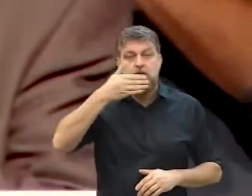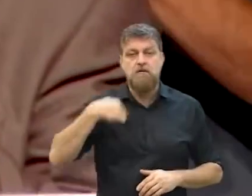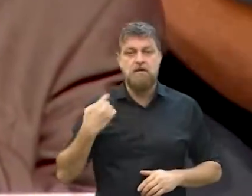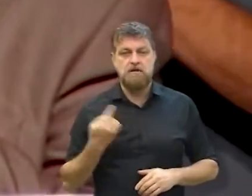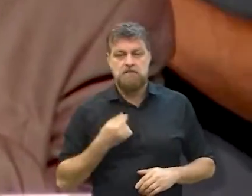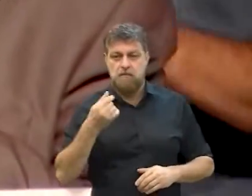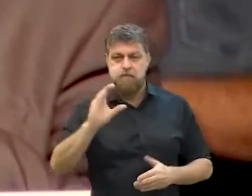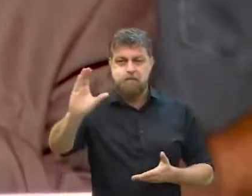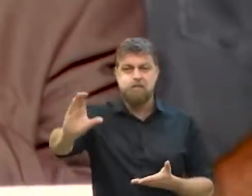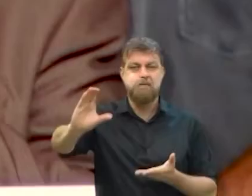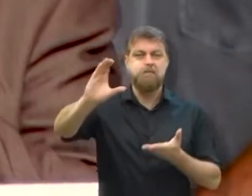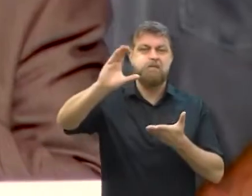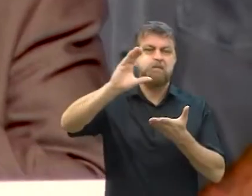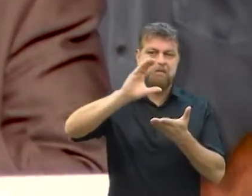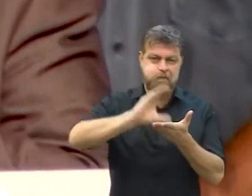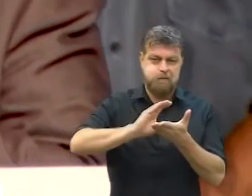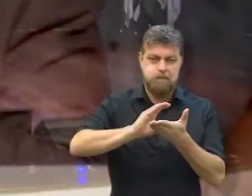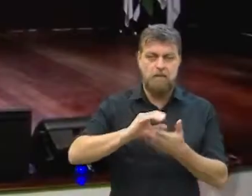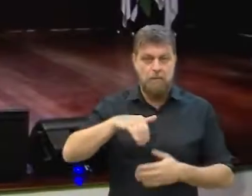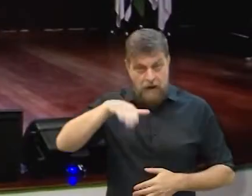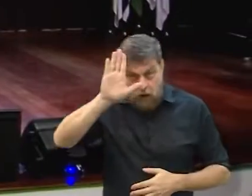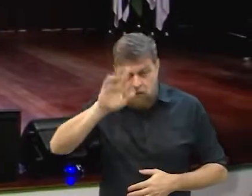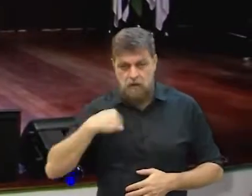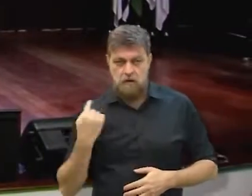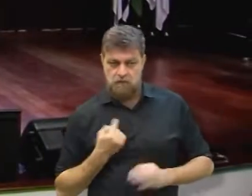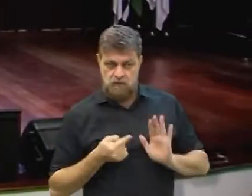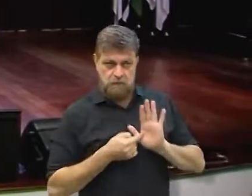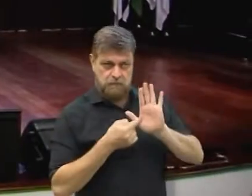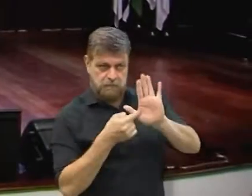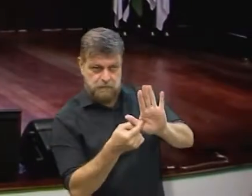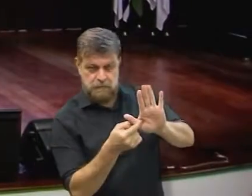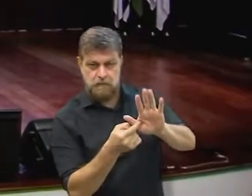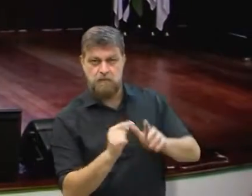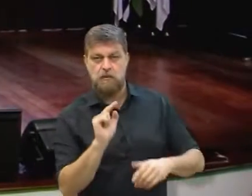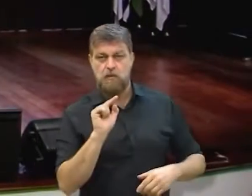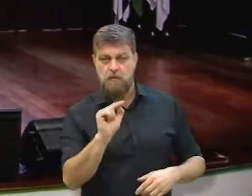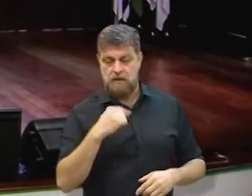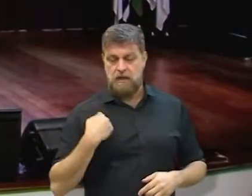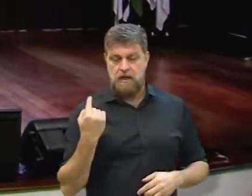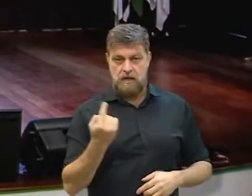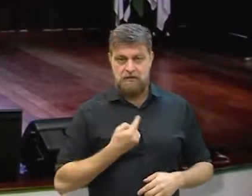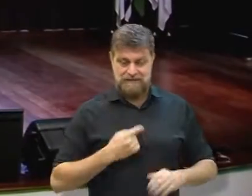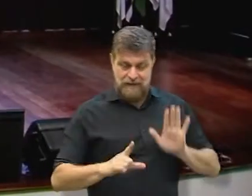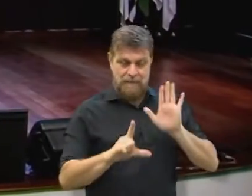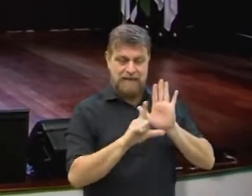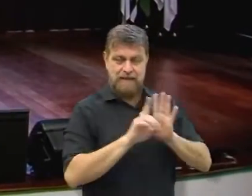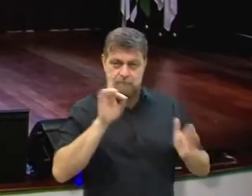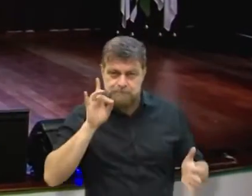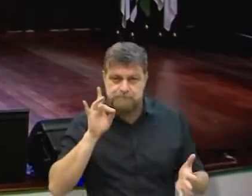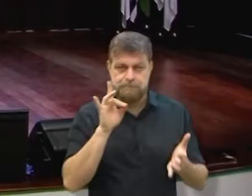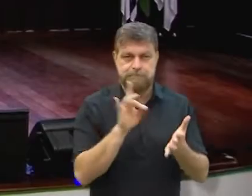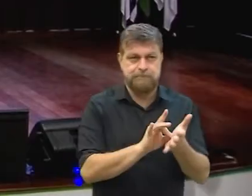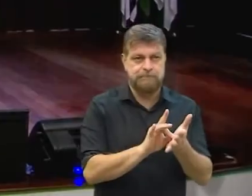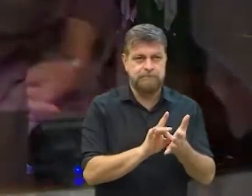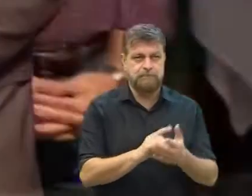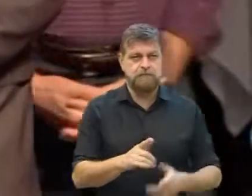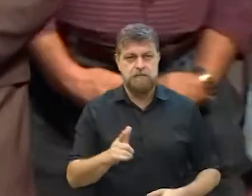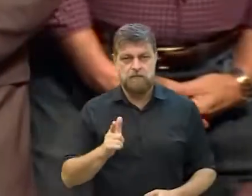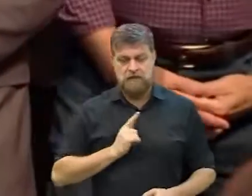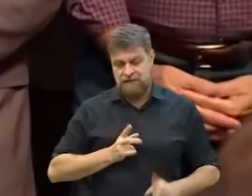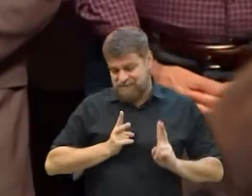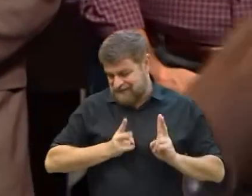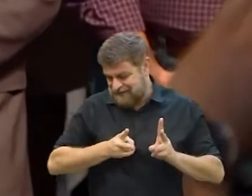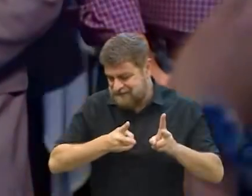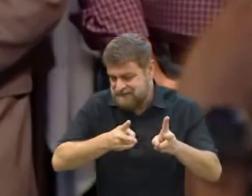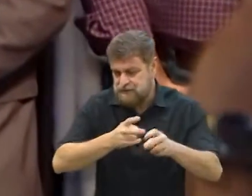demonstrado, a gente vem um recurso muito grande, como foi apresentado aqui, que para nós, virando lei até, que é algo que